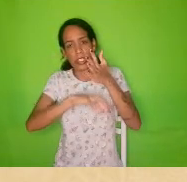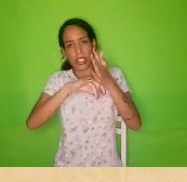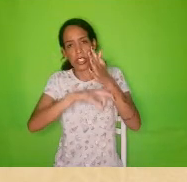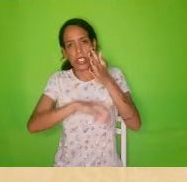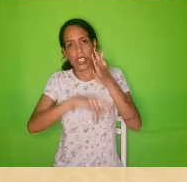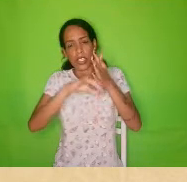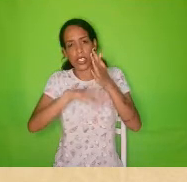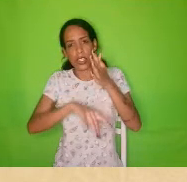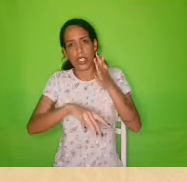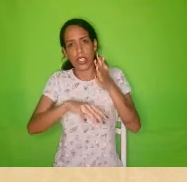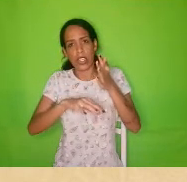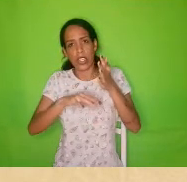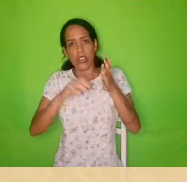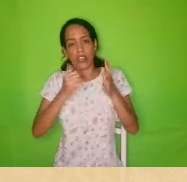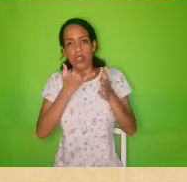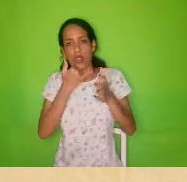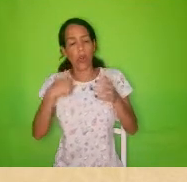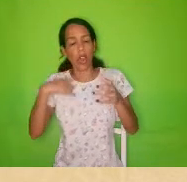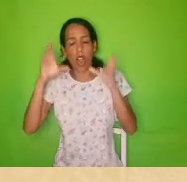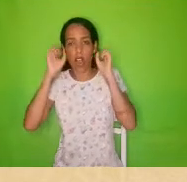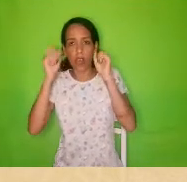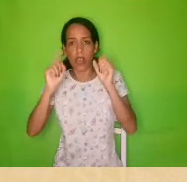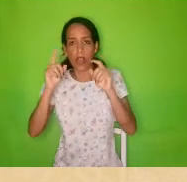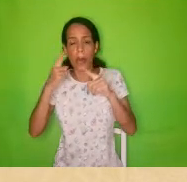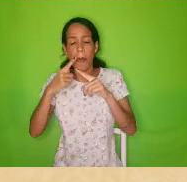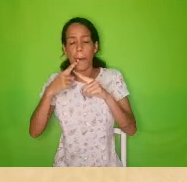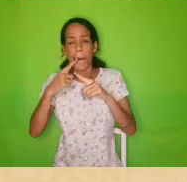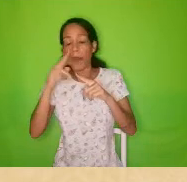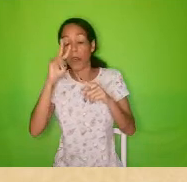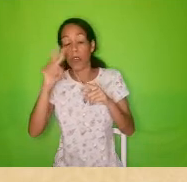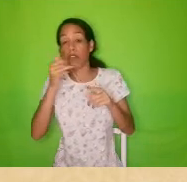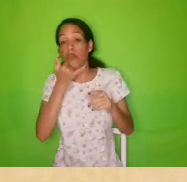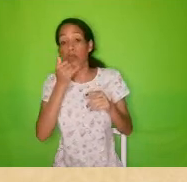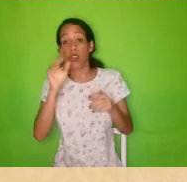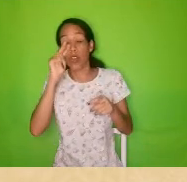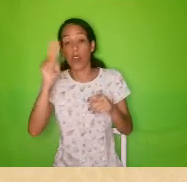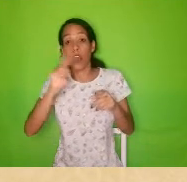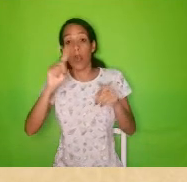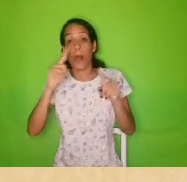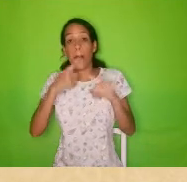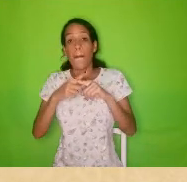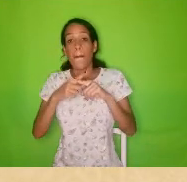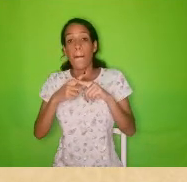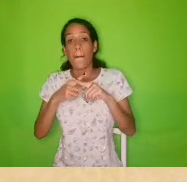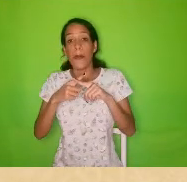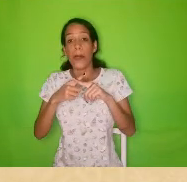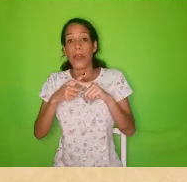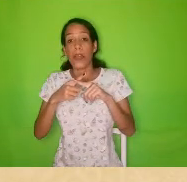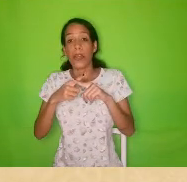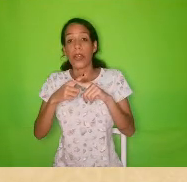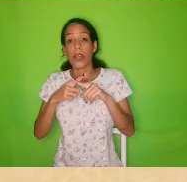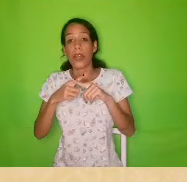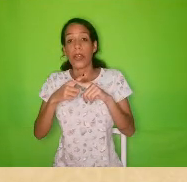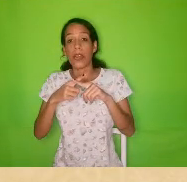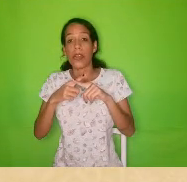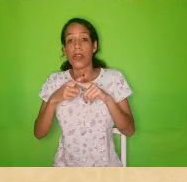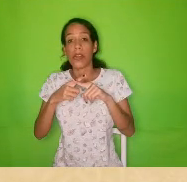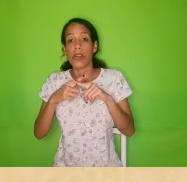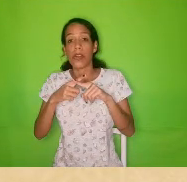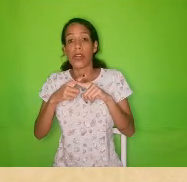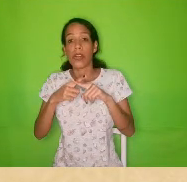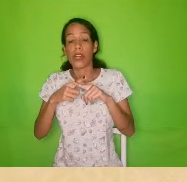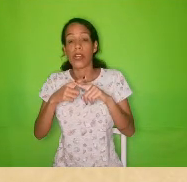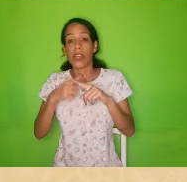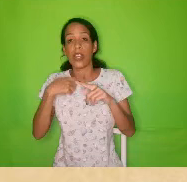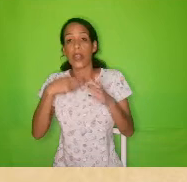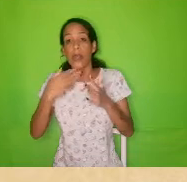Então, significa, eu queria que vocês guardassem essas questões para me fazer pessoalmente, porque se eu paro para ler elas, eu perco um pouco